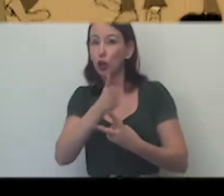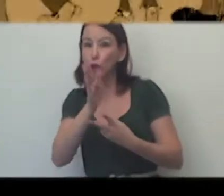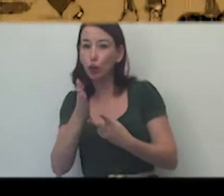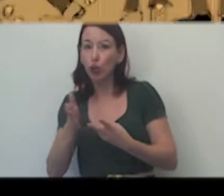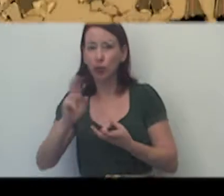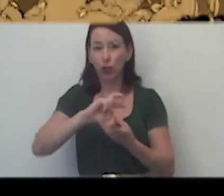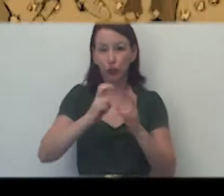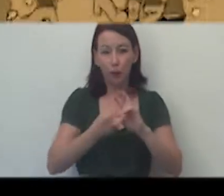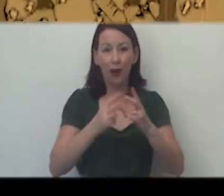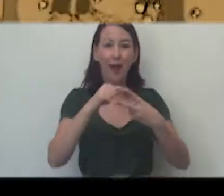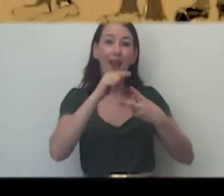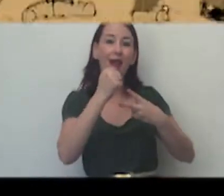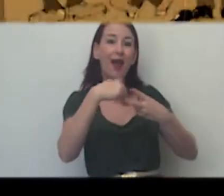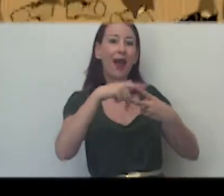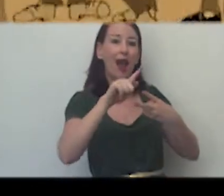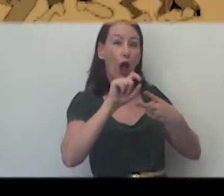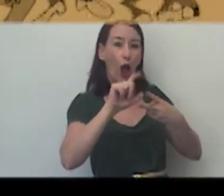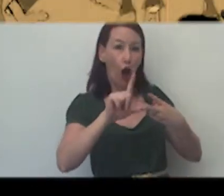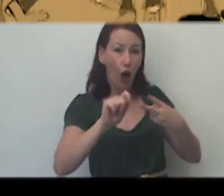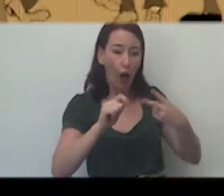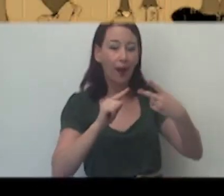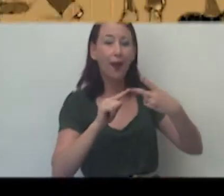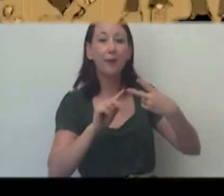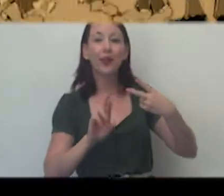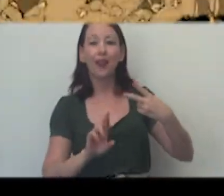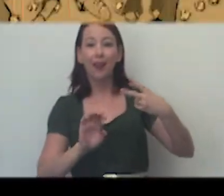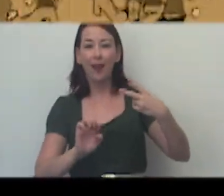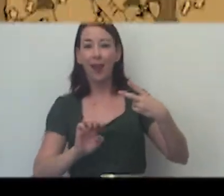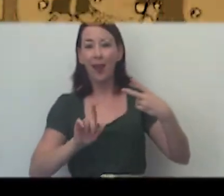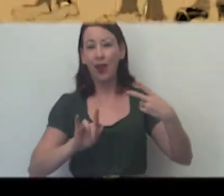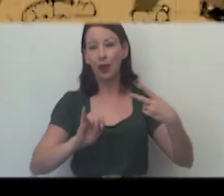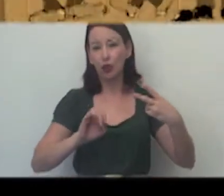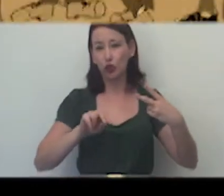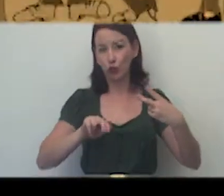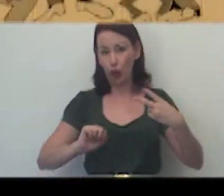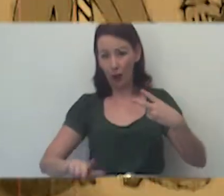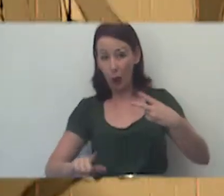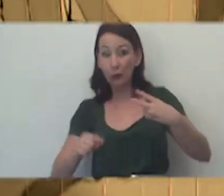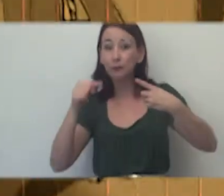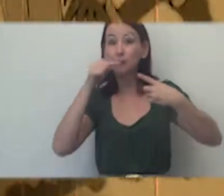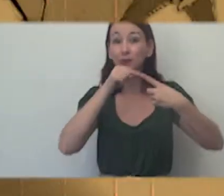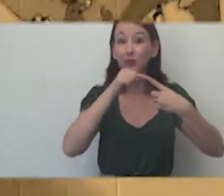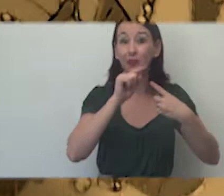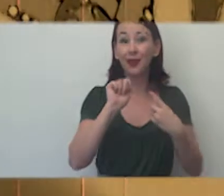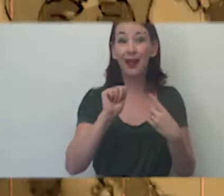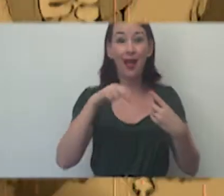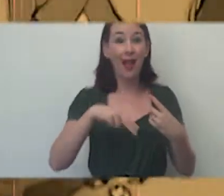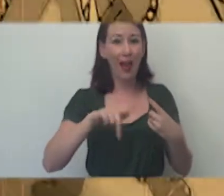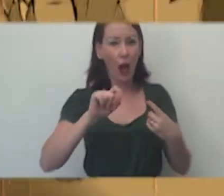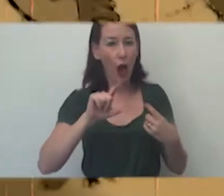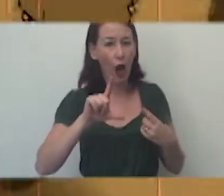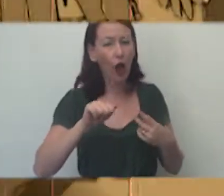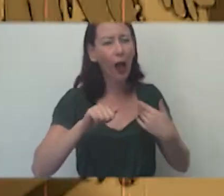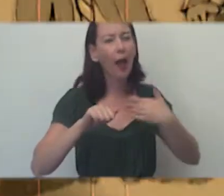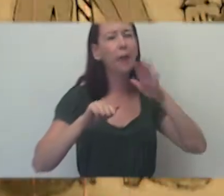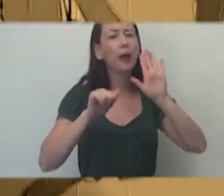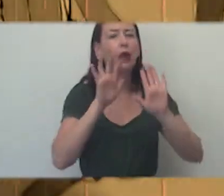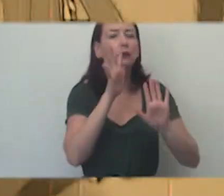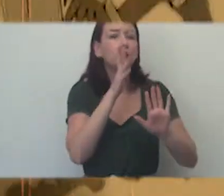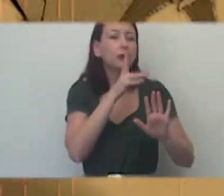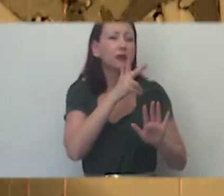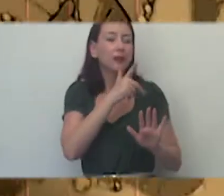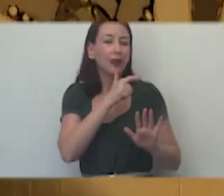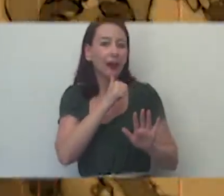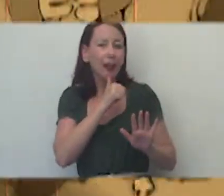capoeira, Angola e regional. A capoeira Angola é jogada mais lentamente. É